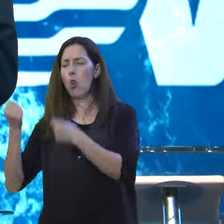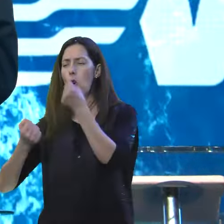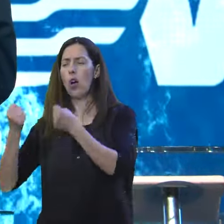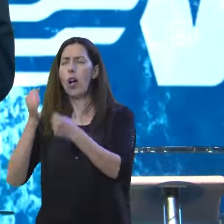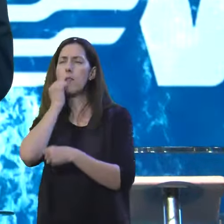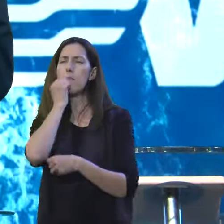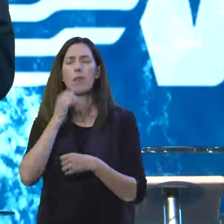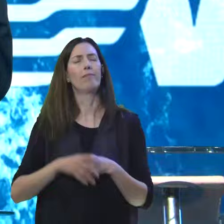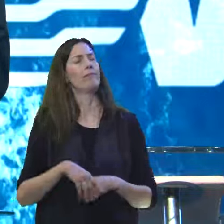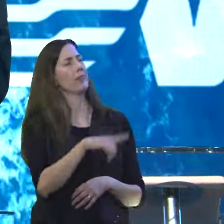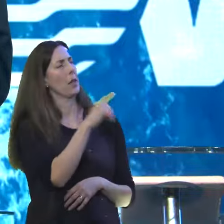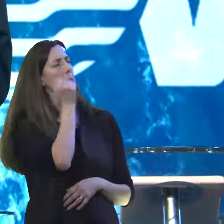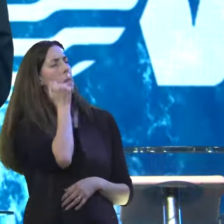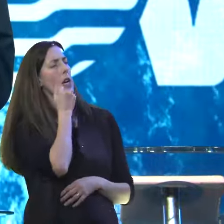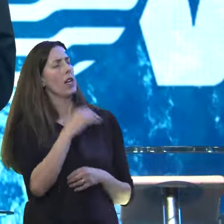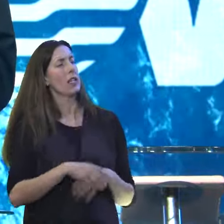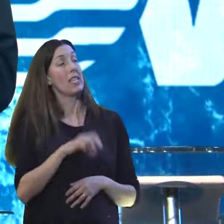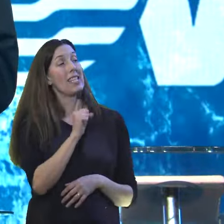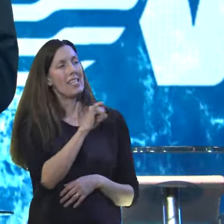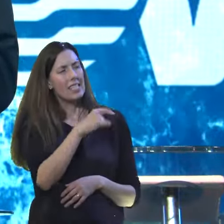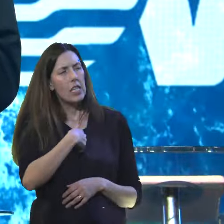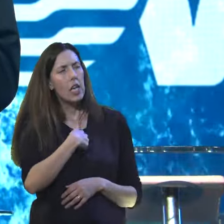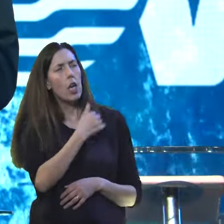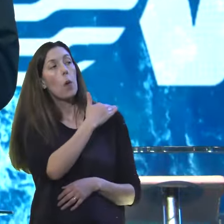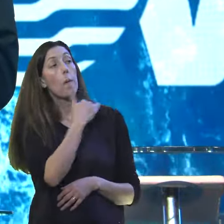assim, mãe, se eu morrer hoje,